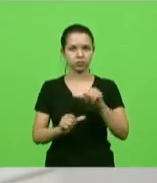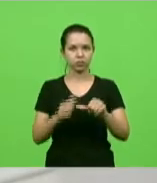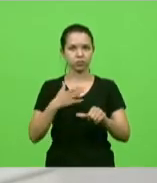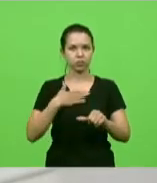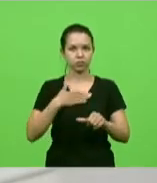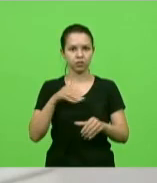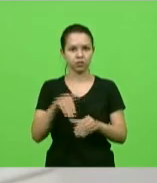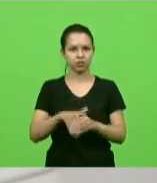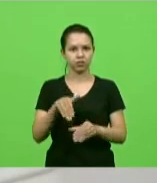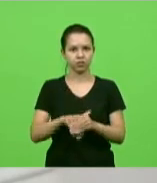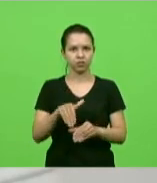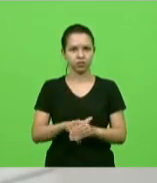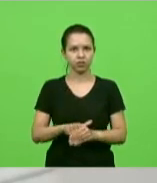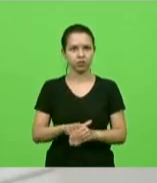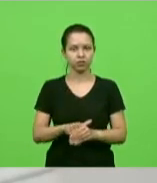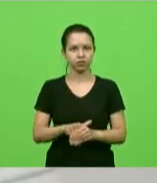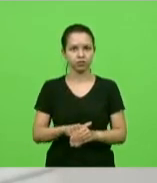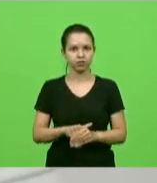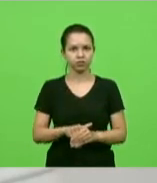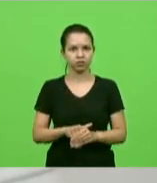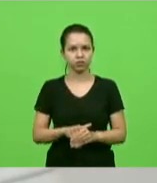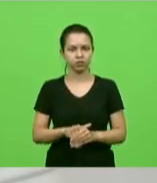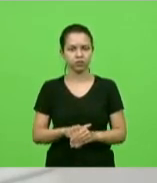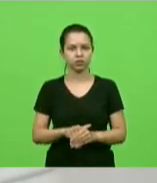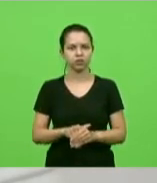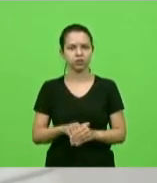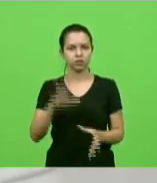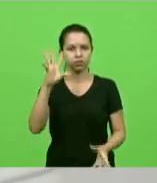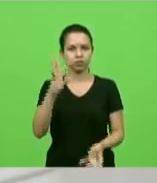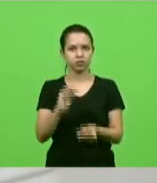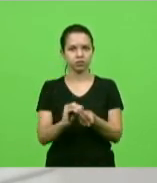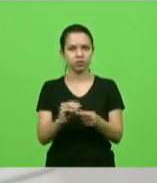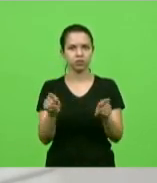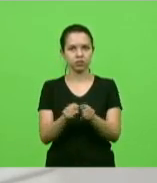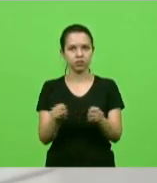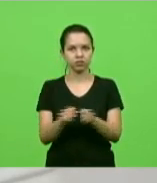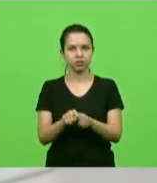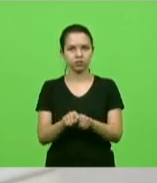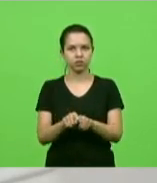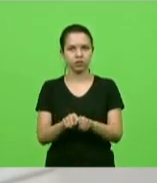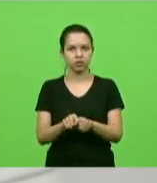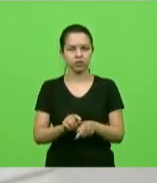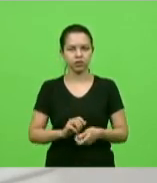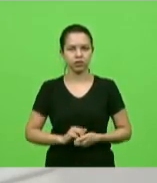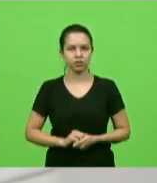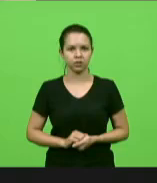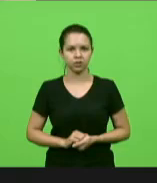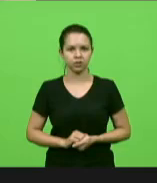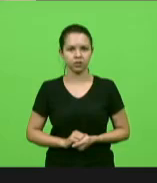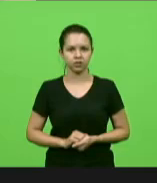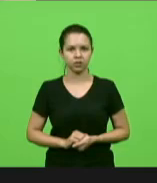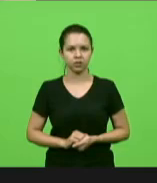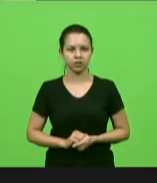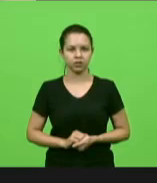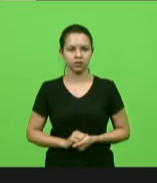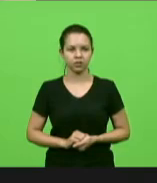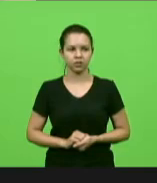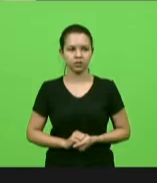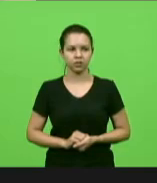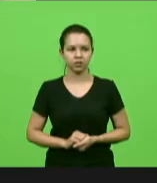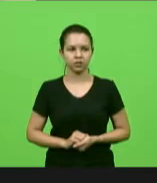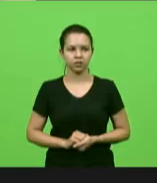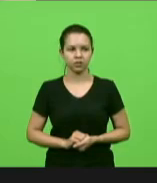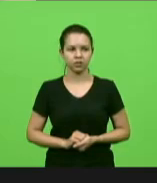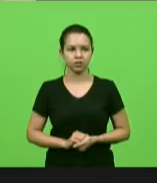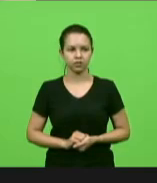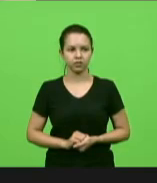o meu voto em sua fundamentação e a conclusão da mesma forma. Pois não, muito obrigado, agradeço,